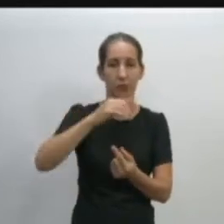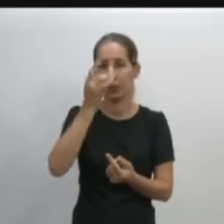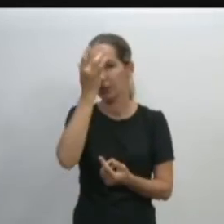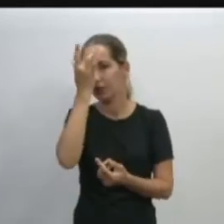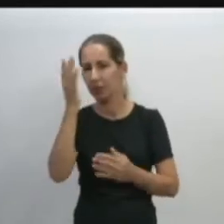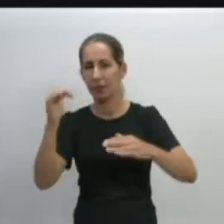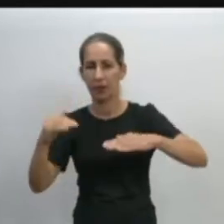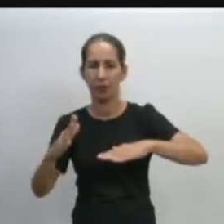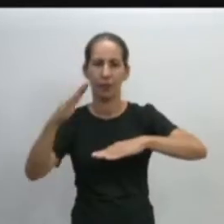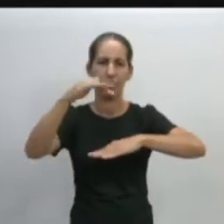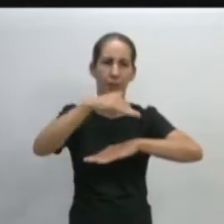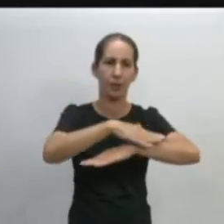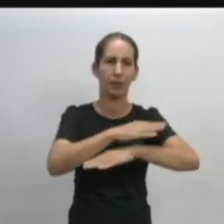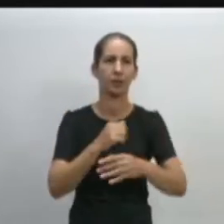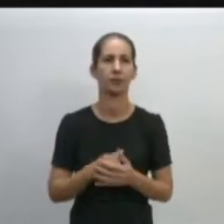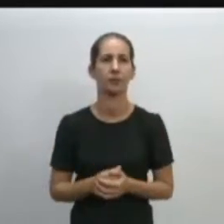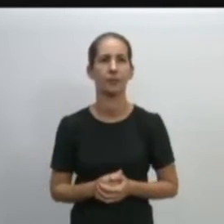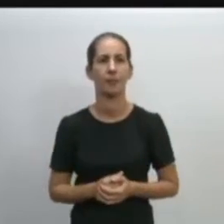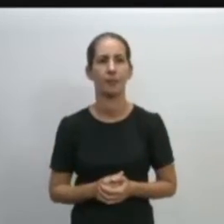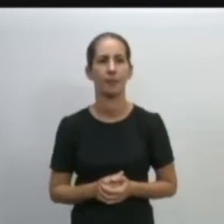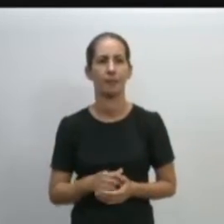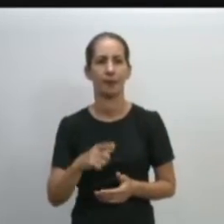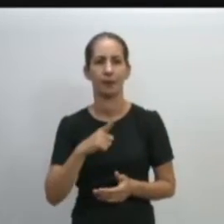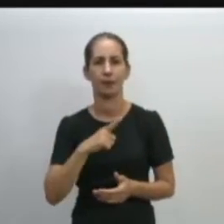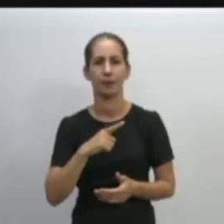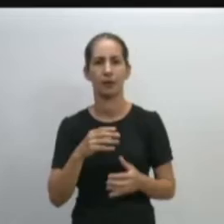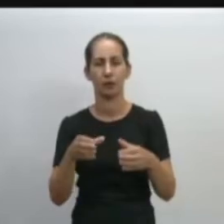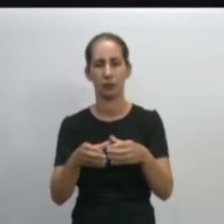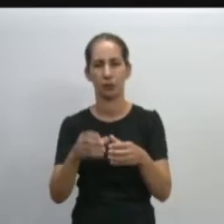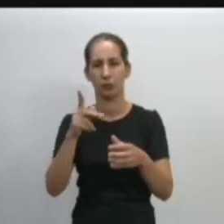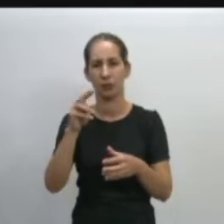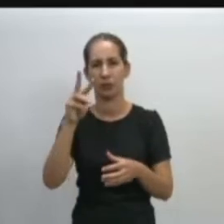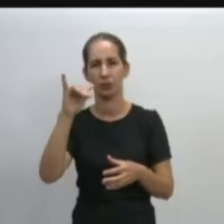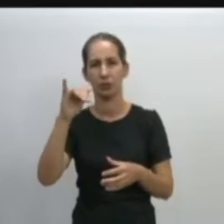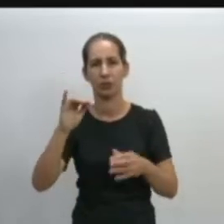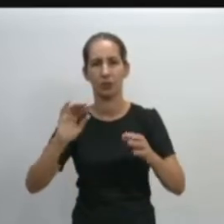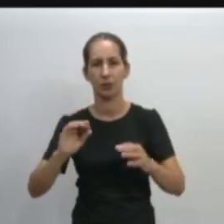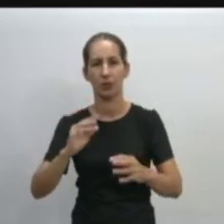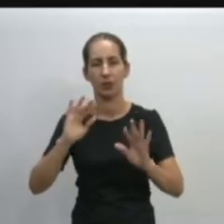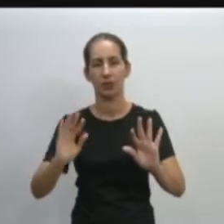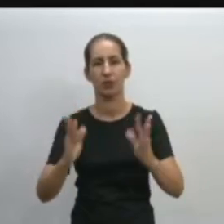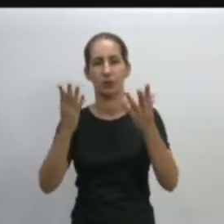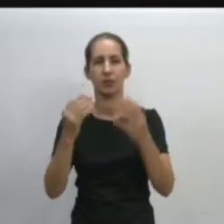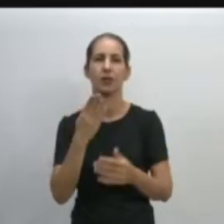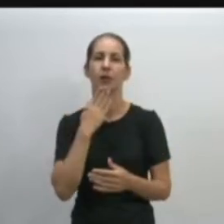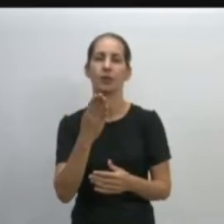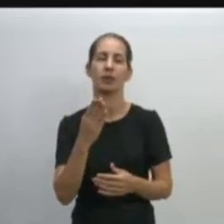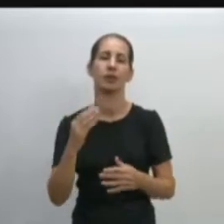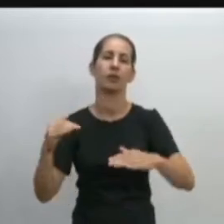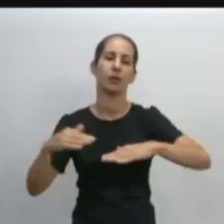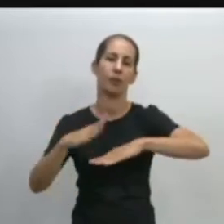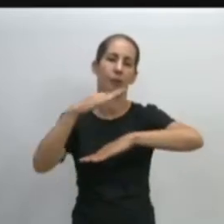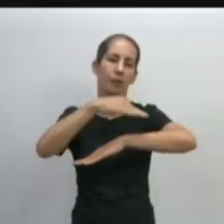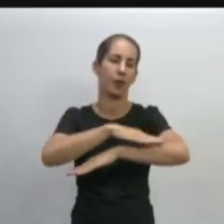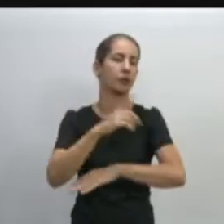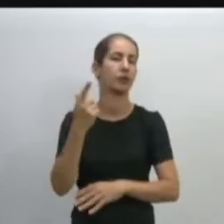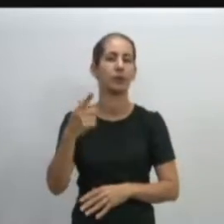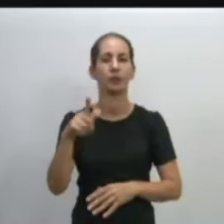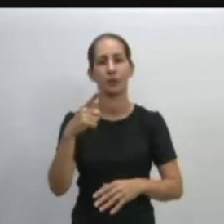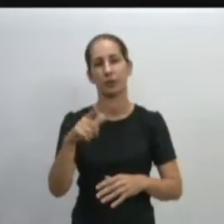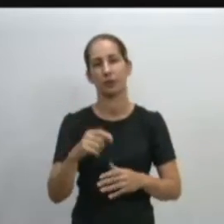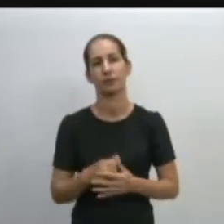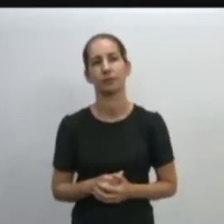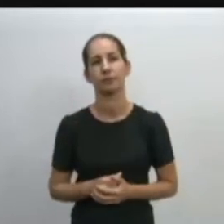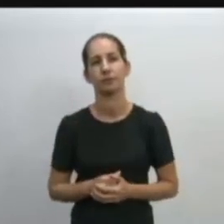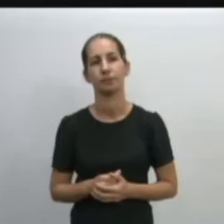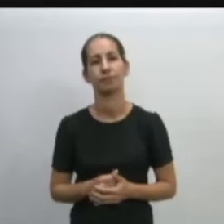lombadas. A gente já tem, eu acho que o Conjunto Pirangi faz aniversário de pedido de lombada que não acontece. E